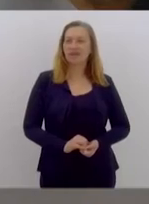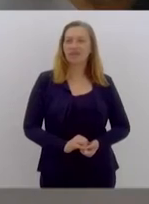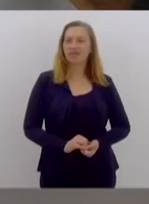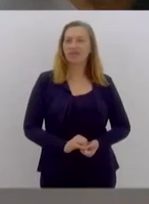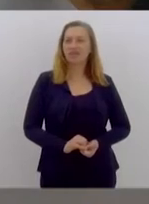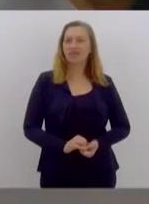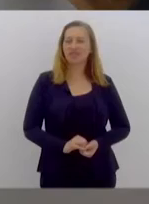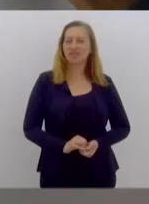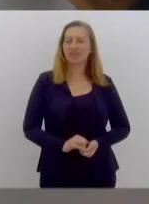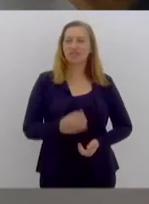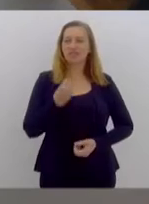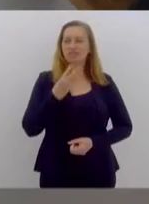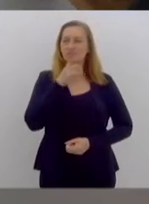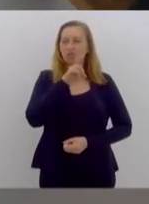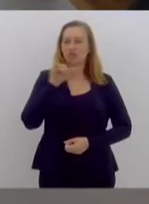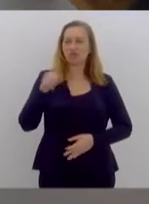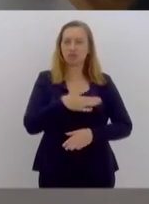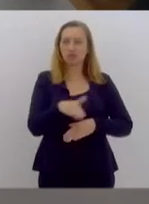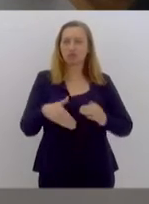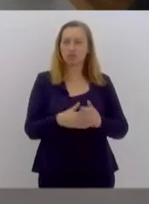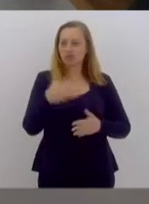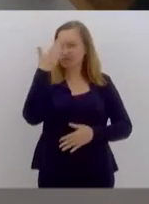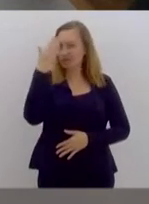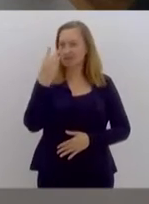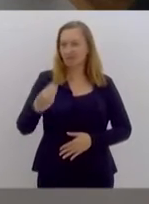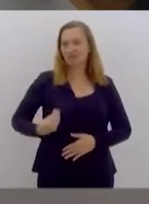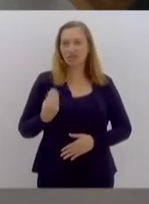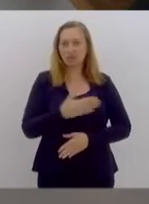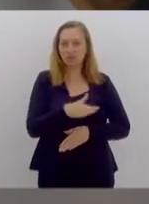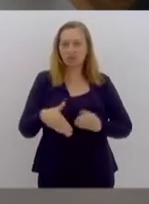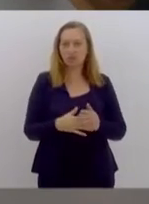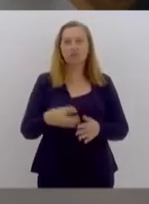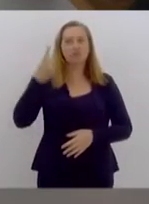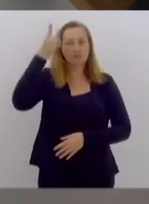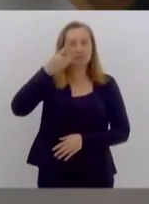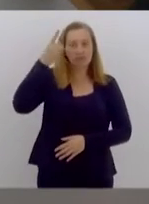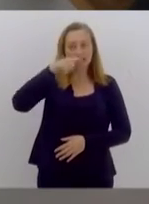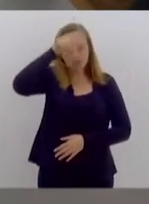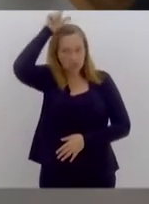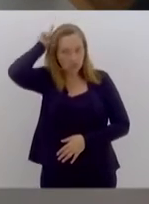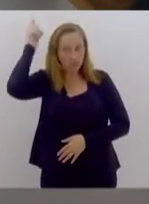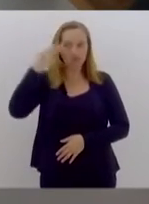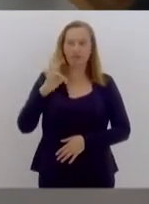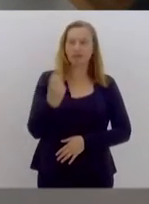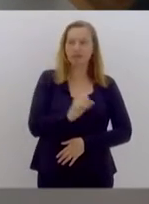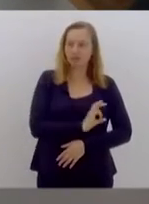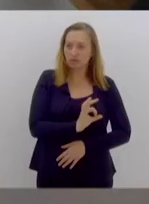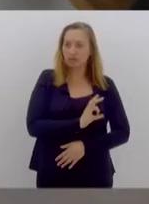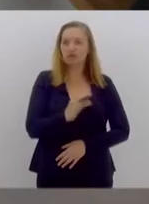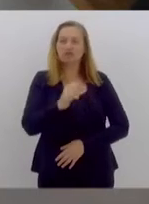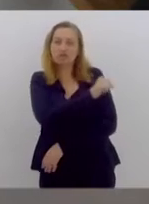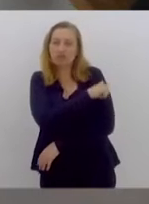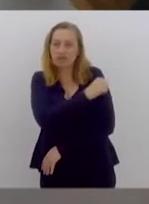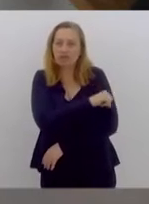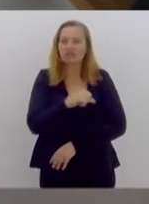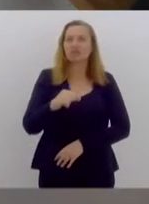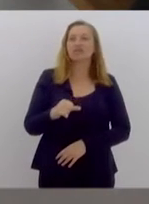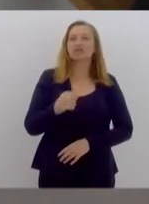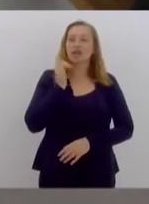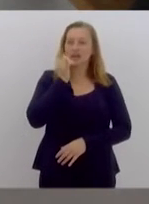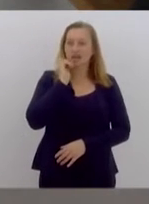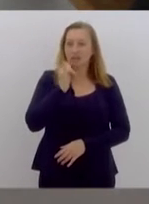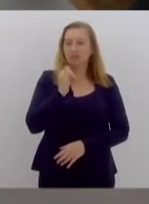bom dia a todos e todas agradeço na presença de todos novos deputados Luiz Paulo Marta Rocha Ferreira Regiane deu o nosso